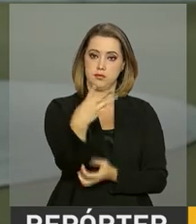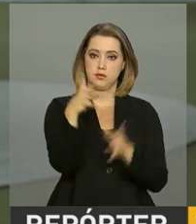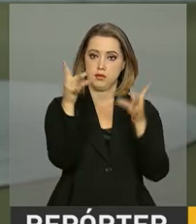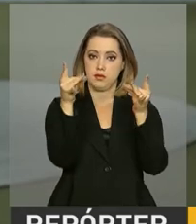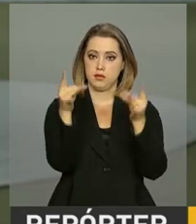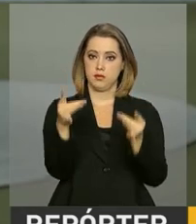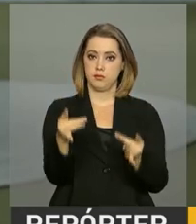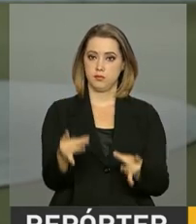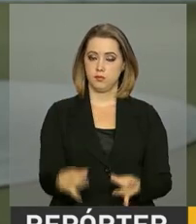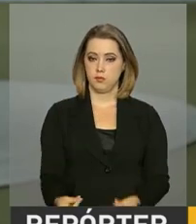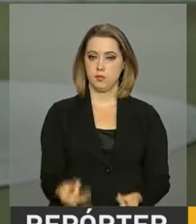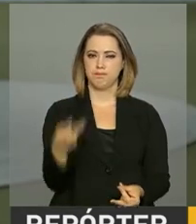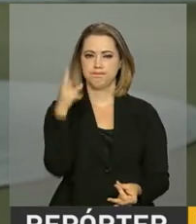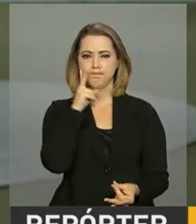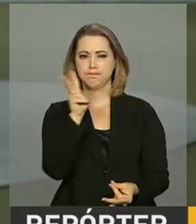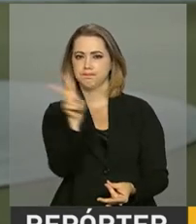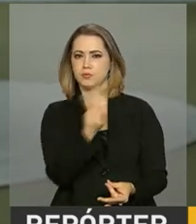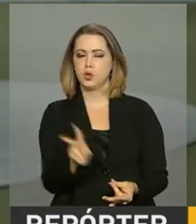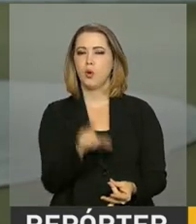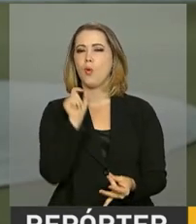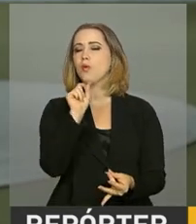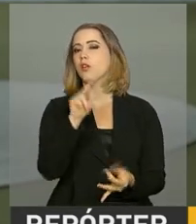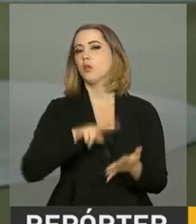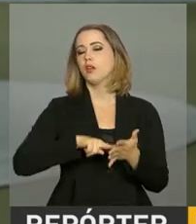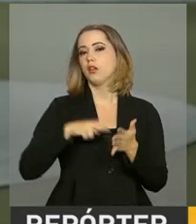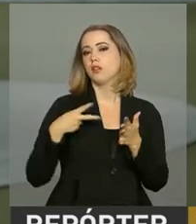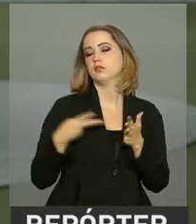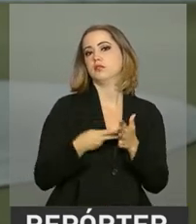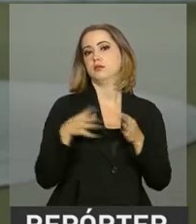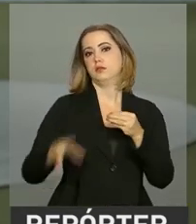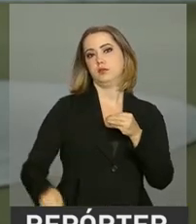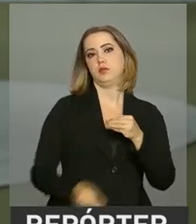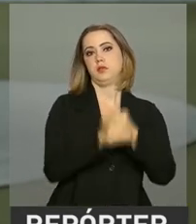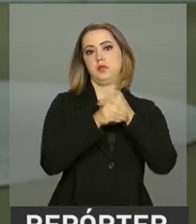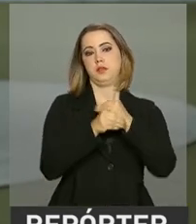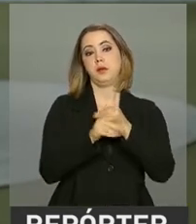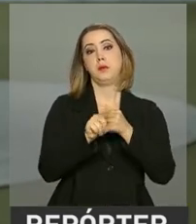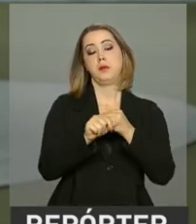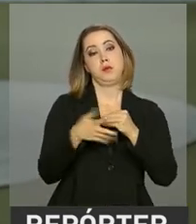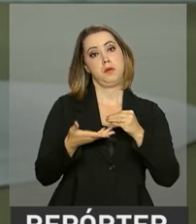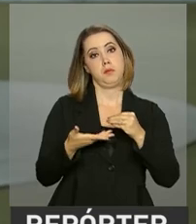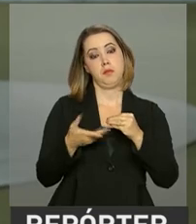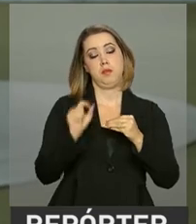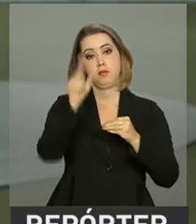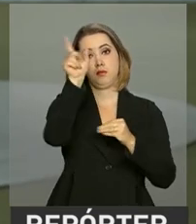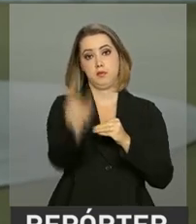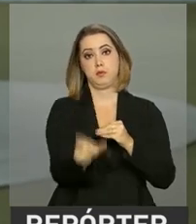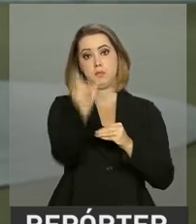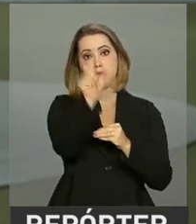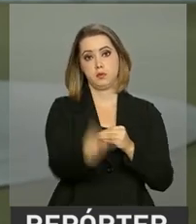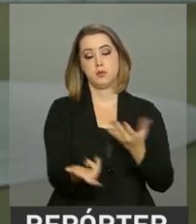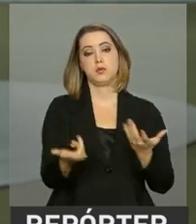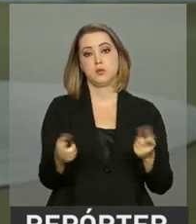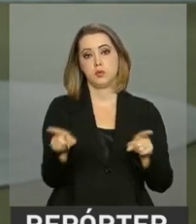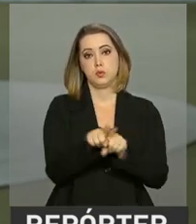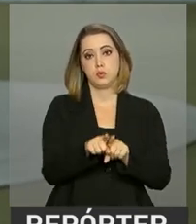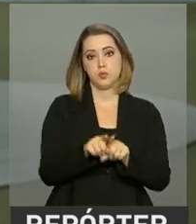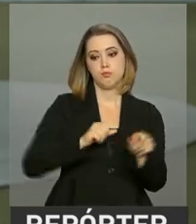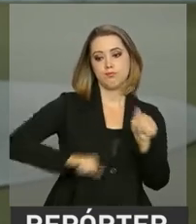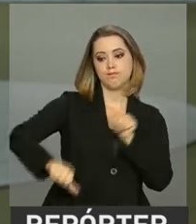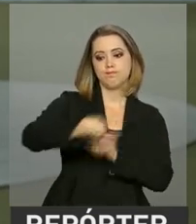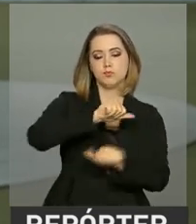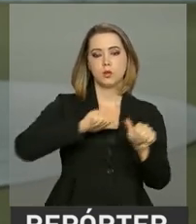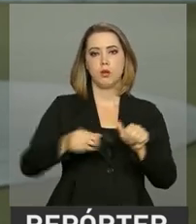Estes destaques são emendas apresentadas pelos parlamentares para redirecionar recursos dentro